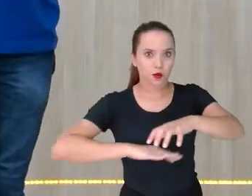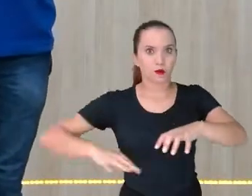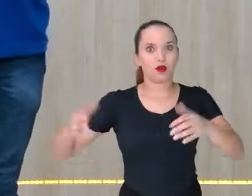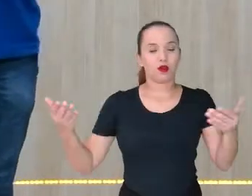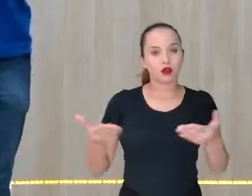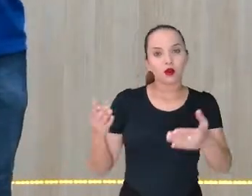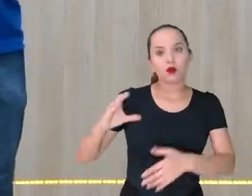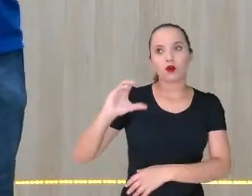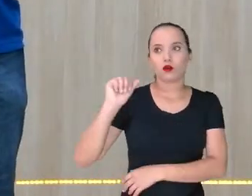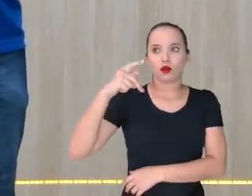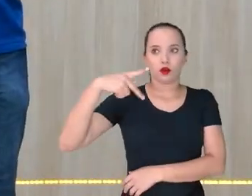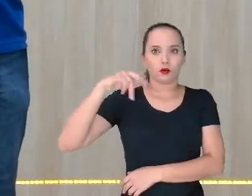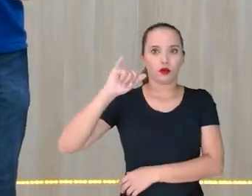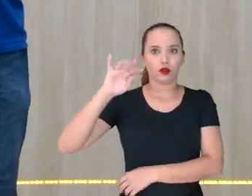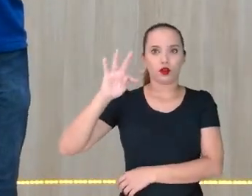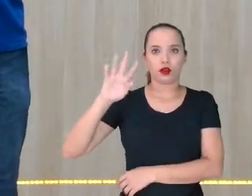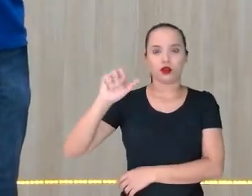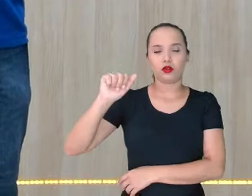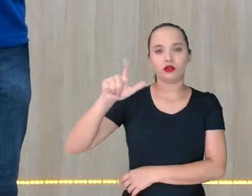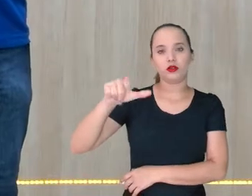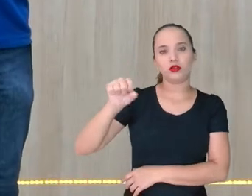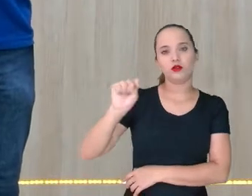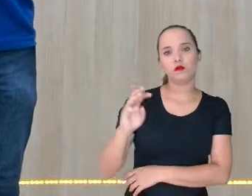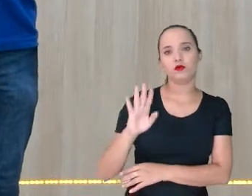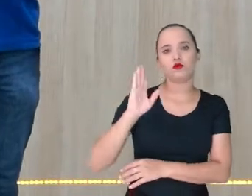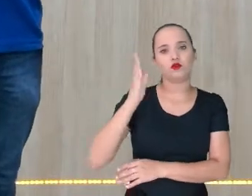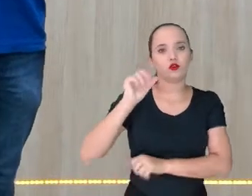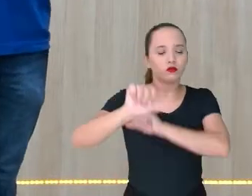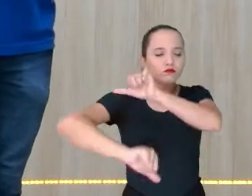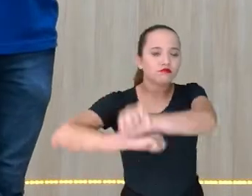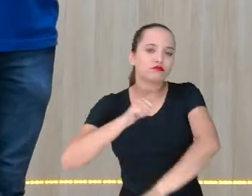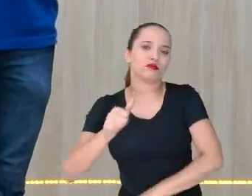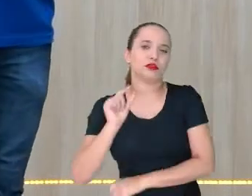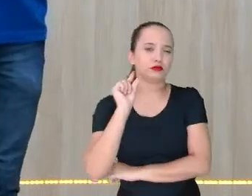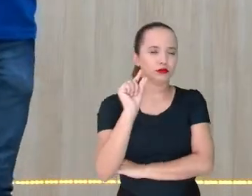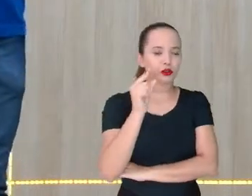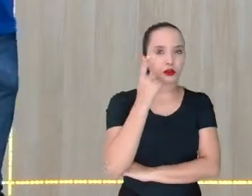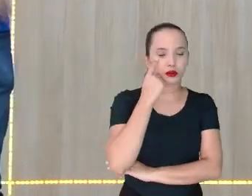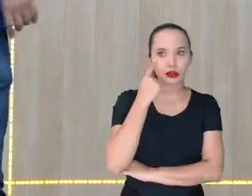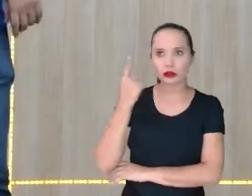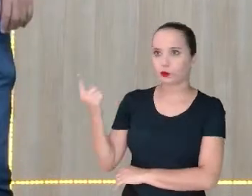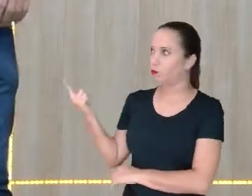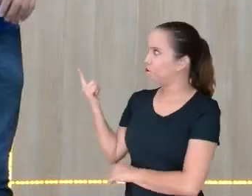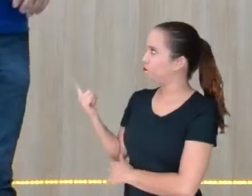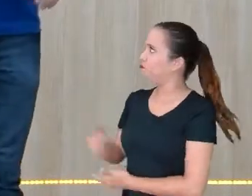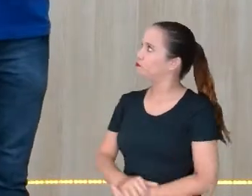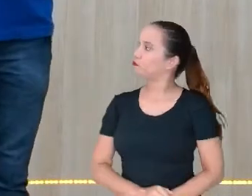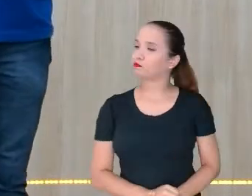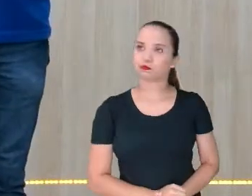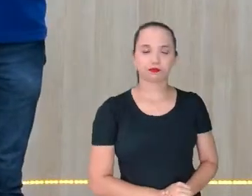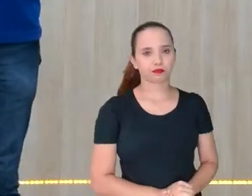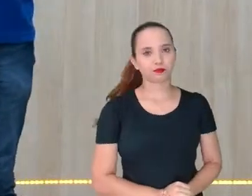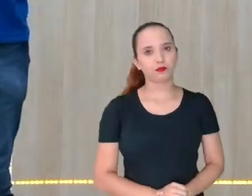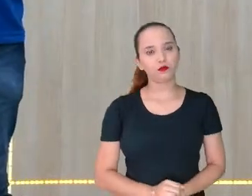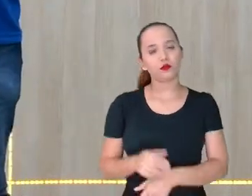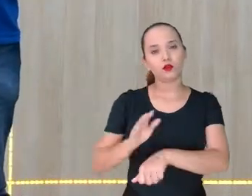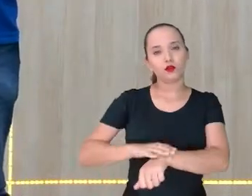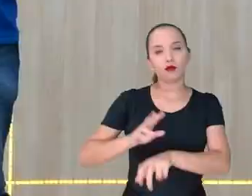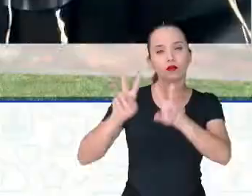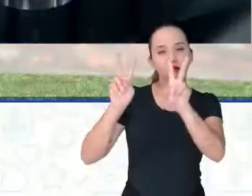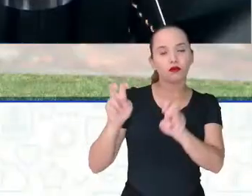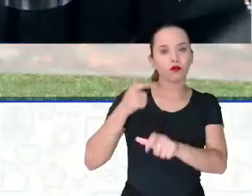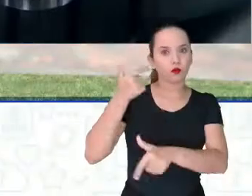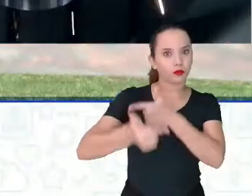complicando as coisas, viu? Já estou mudando um pouquinho a situação. Ora, quando a gente fala de